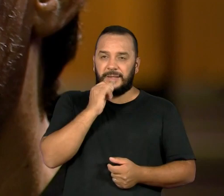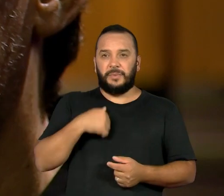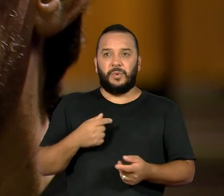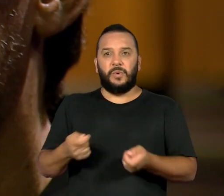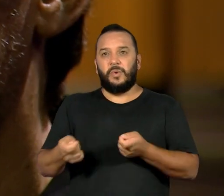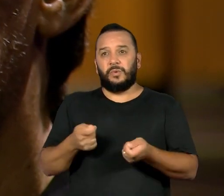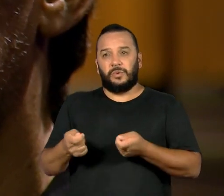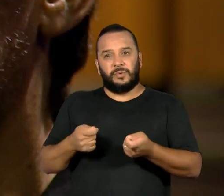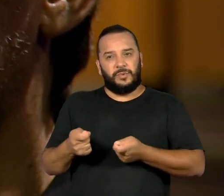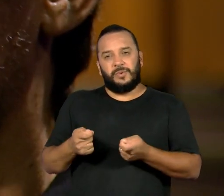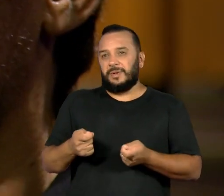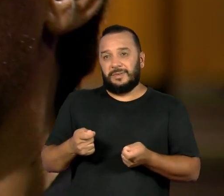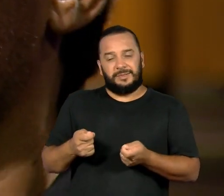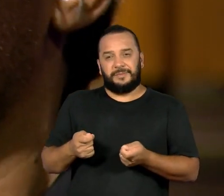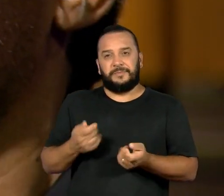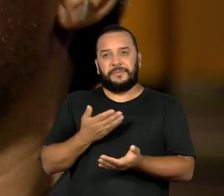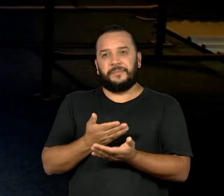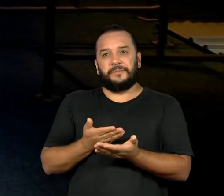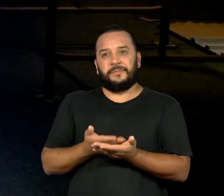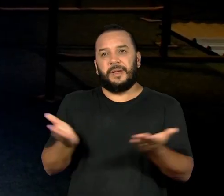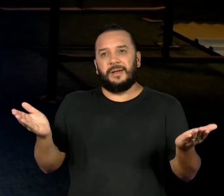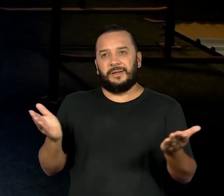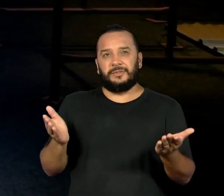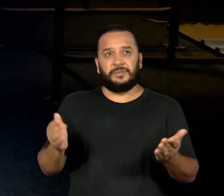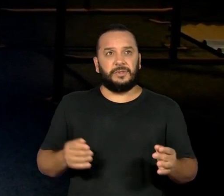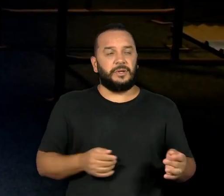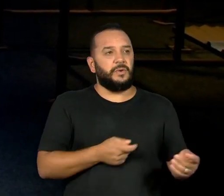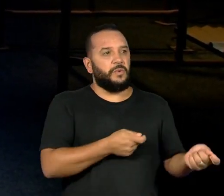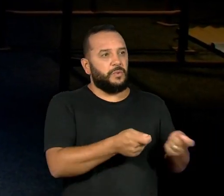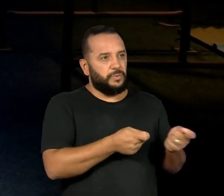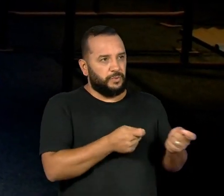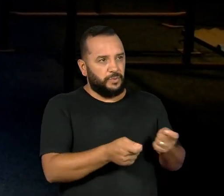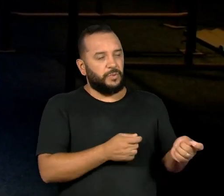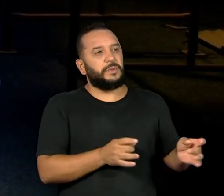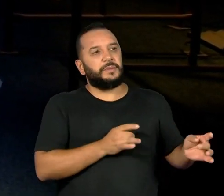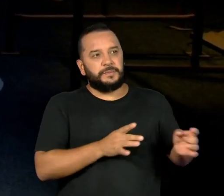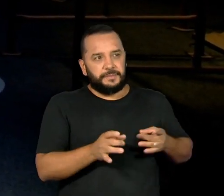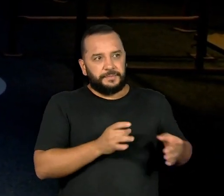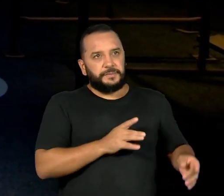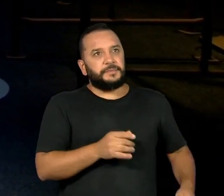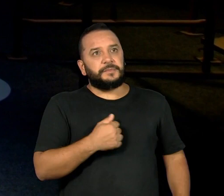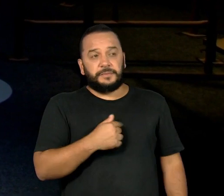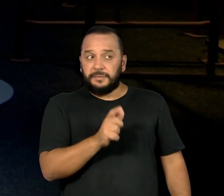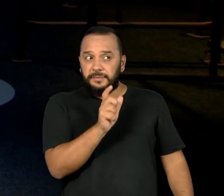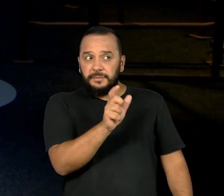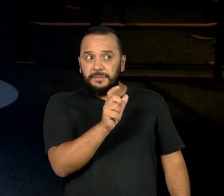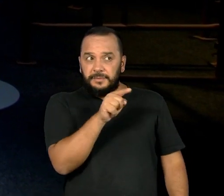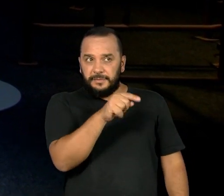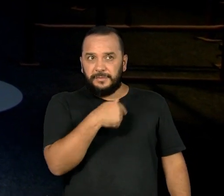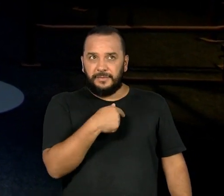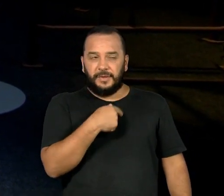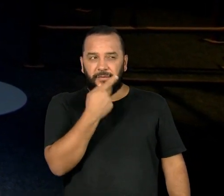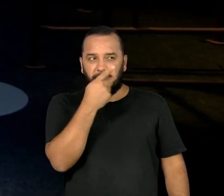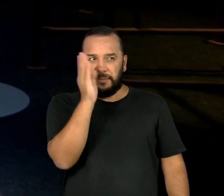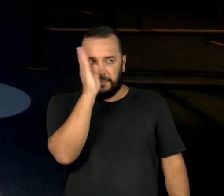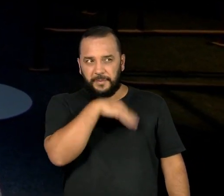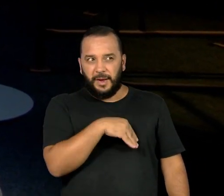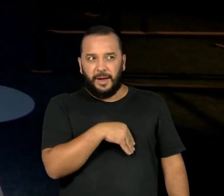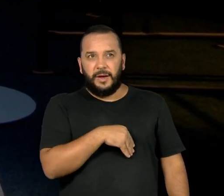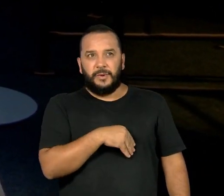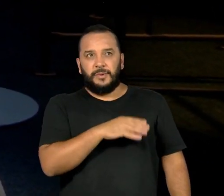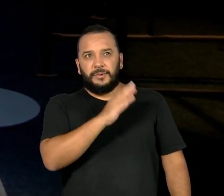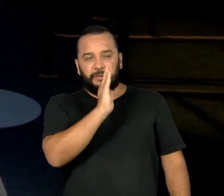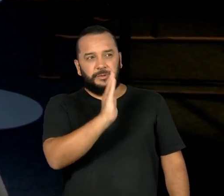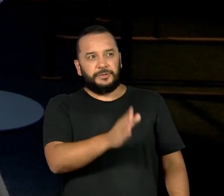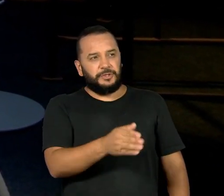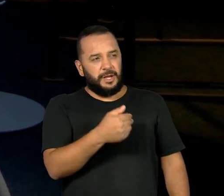controle. Controle e medo. Essas palavras aí, você está sendo muito cruel, jogando na nossa